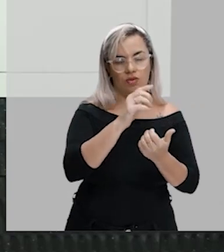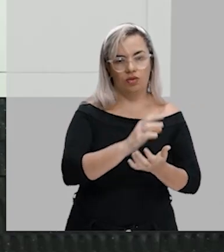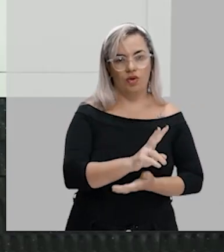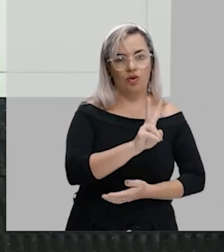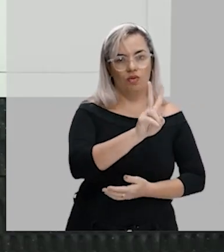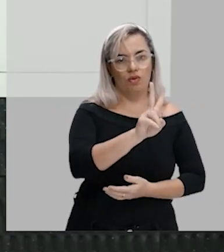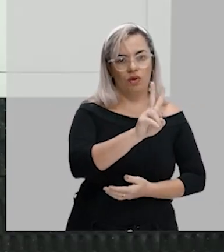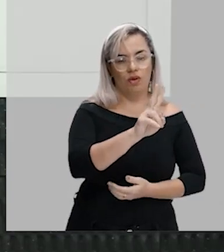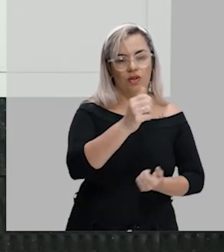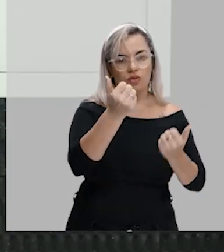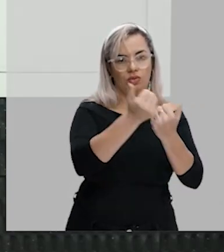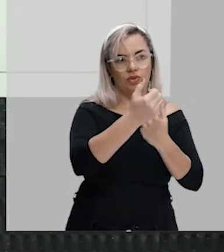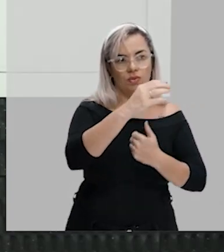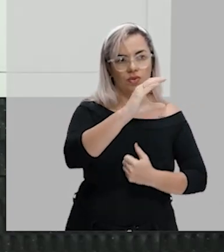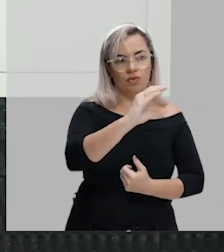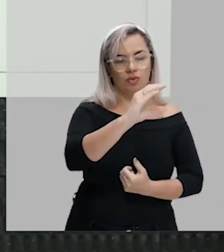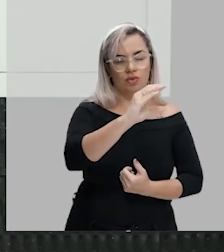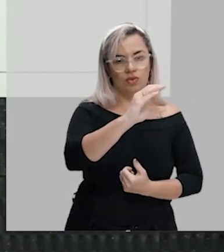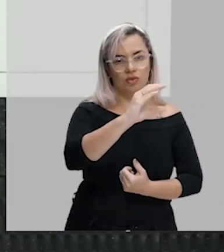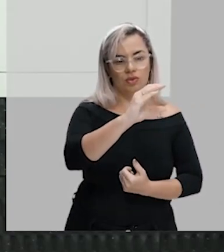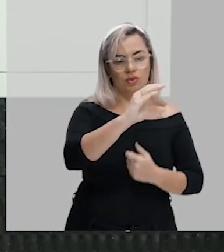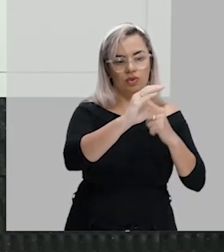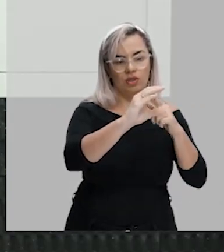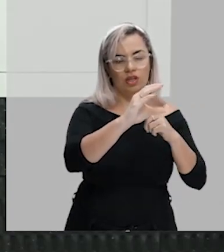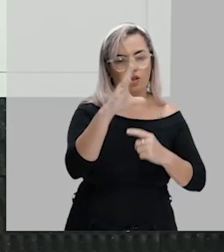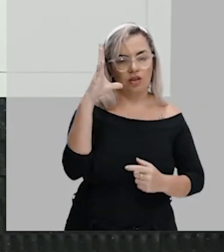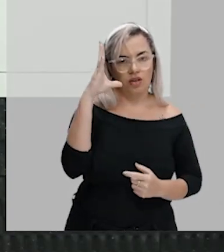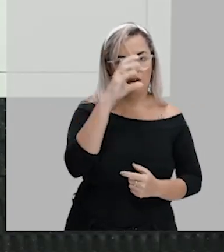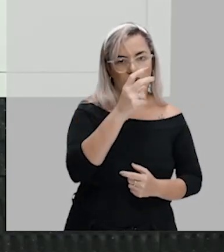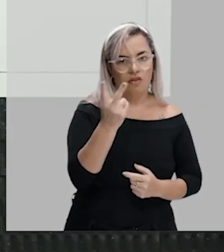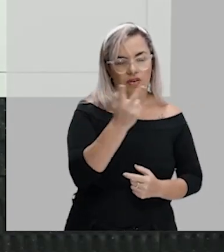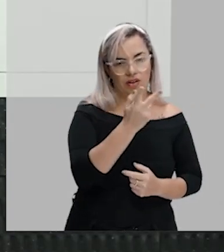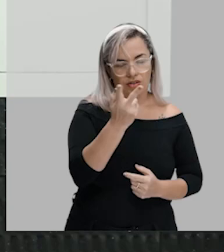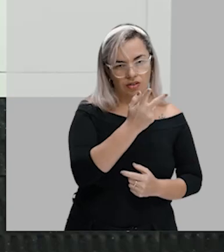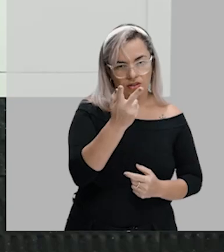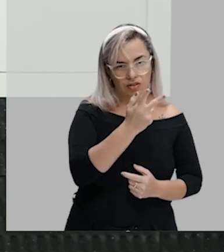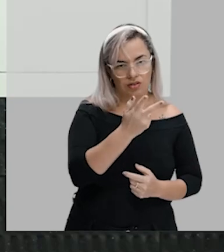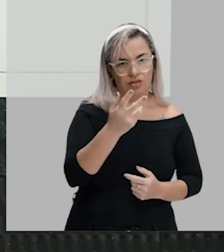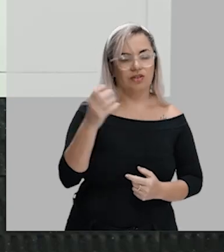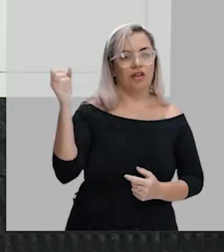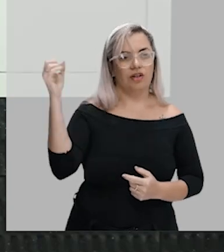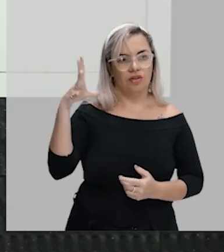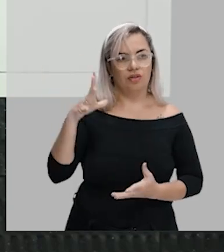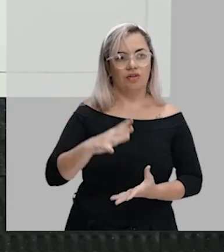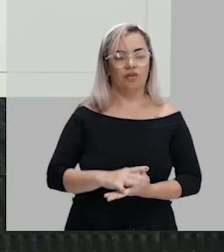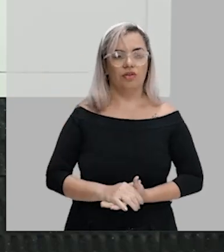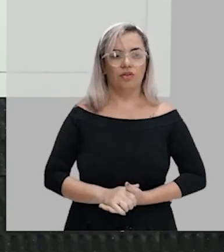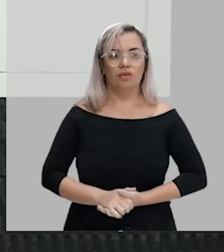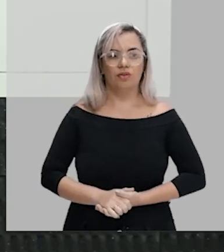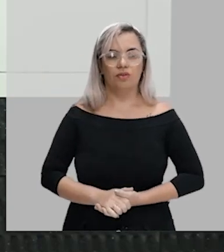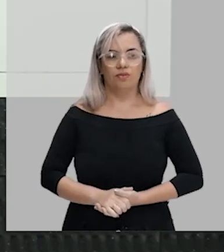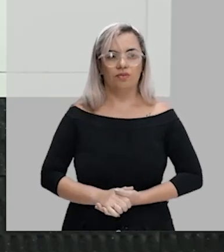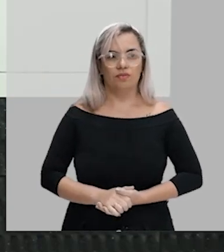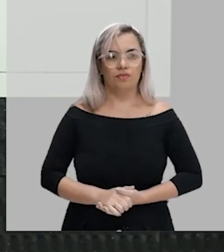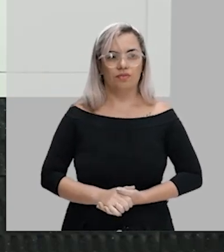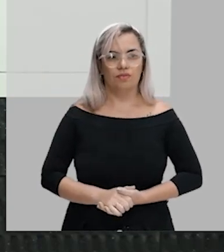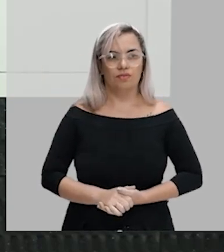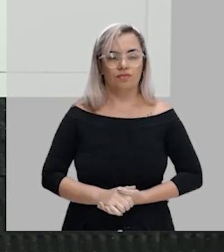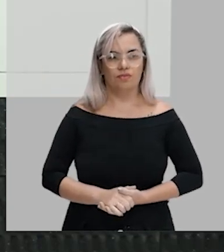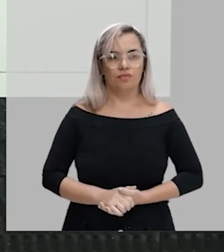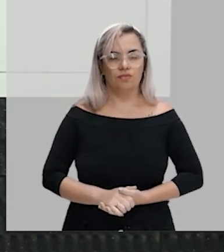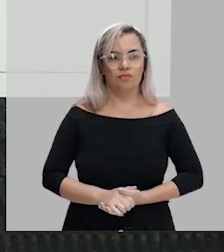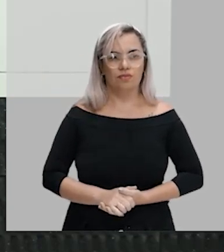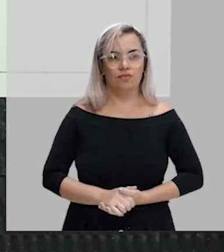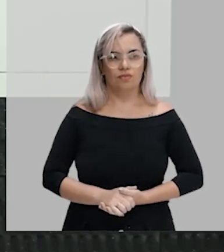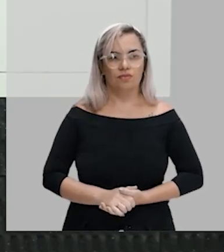C. Certo? Então a velocidade é o comprimento de onda, né? Este lambda aqui, ó, é o que nós chamamos